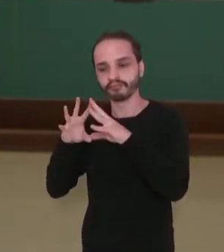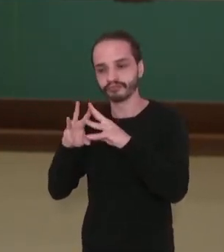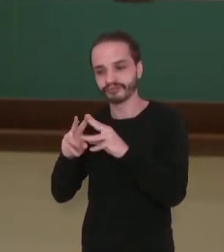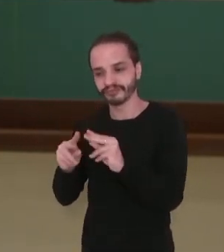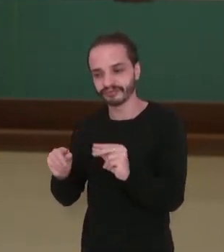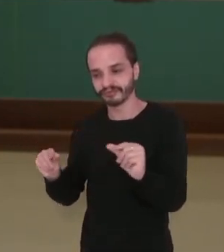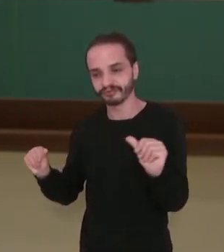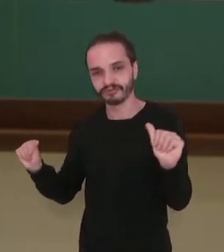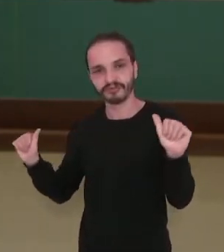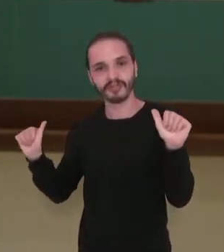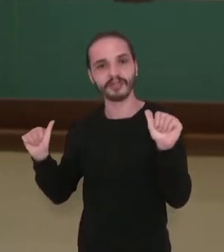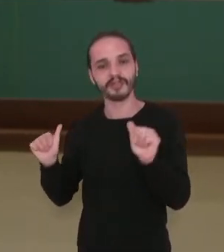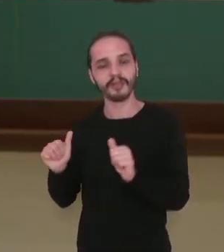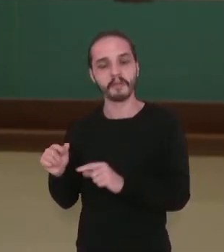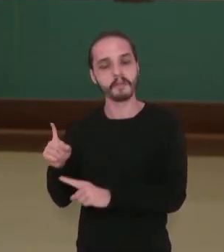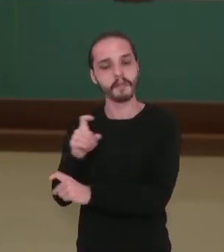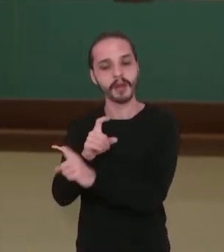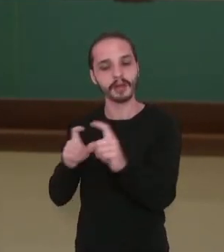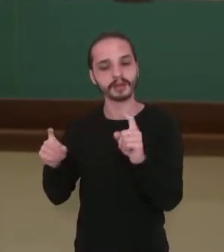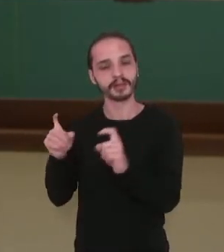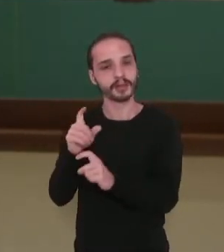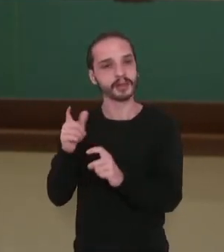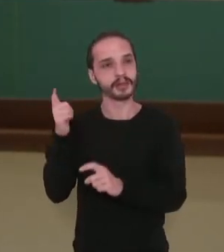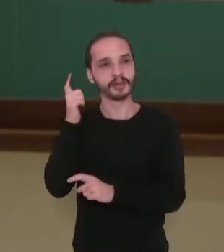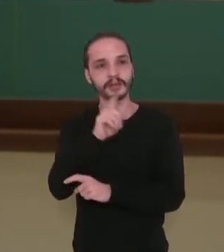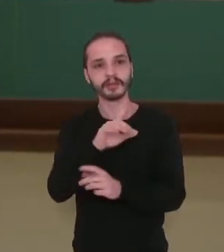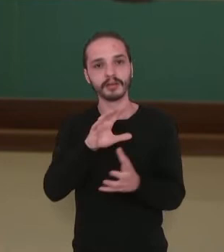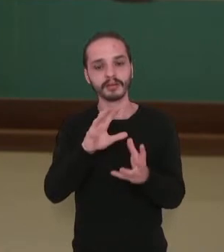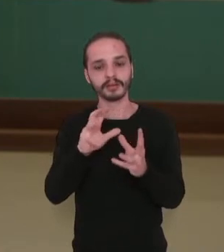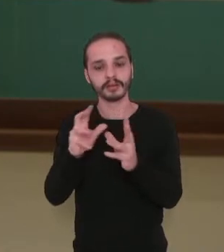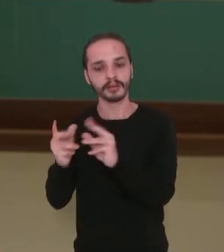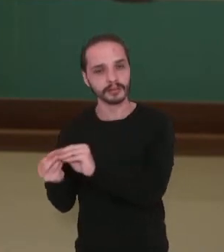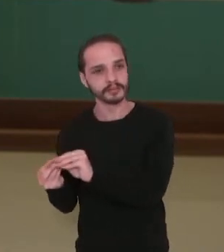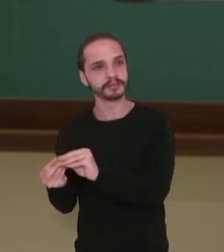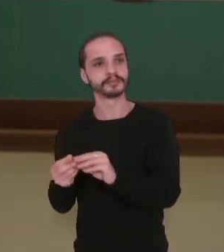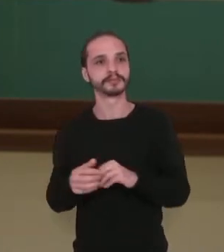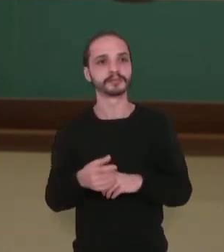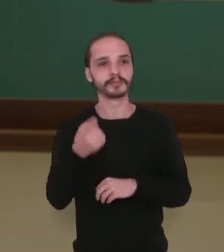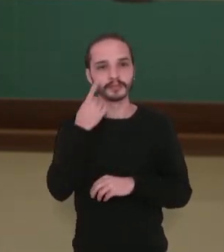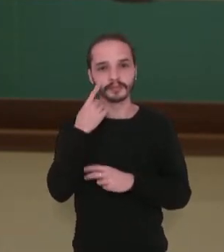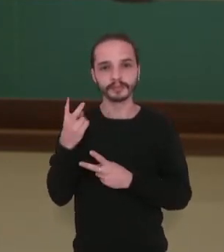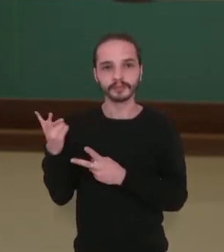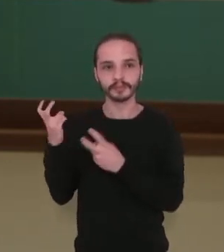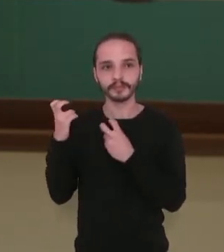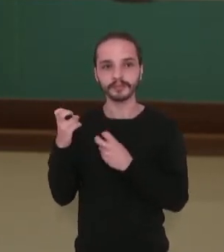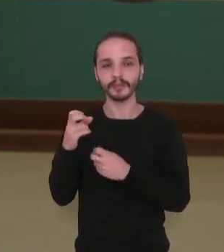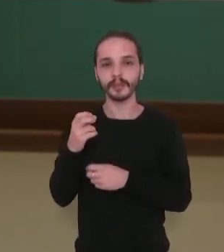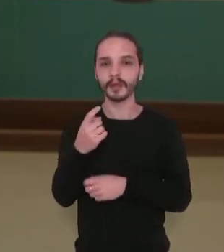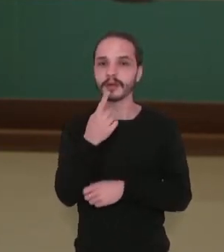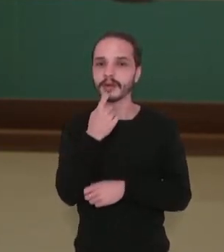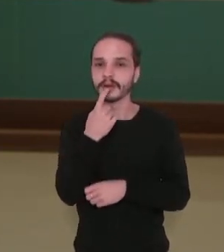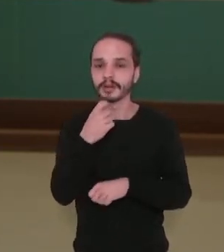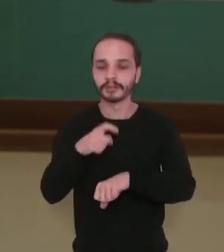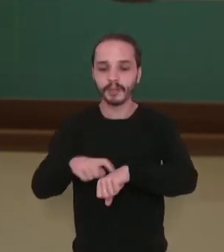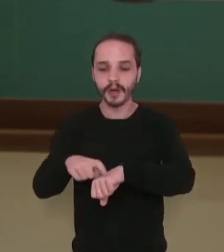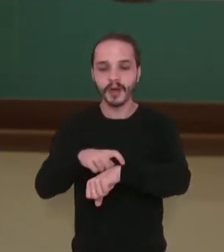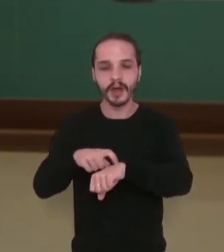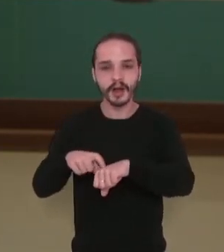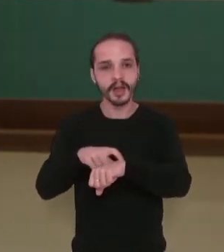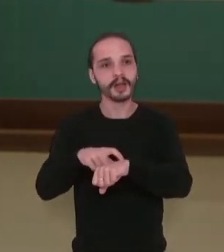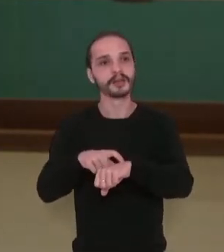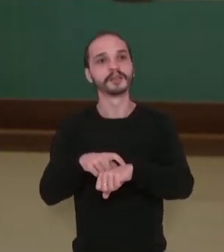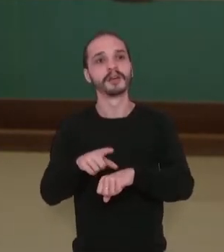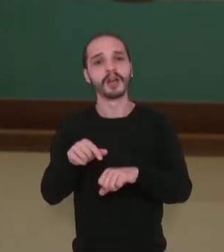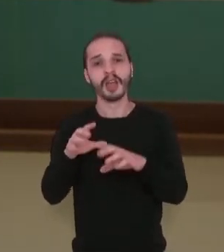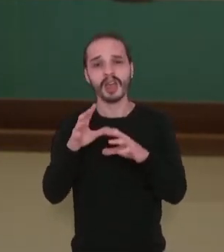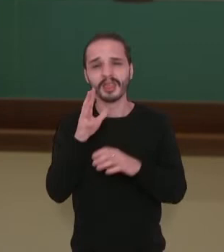decompositores, fungos e bactérias, que fazem essa transformação aqui, olha. Vamos observar aqui, olha aqui esses moranguinhos, ó. Exatamente, é lento